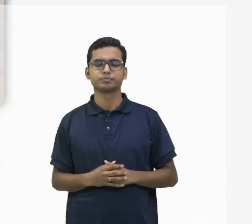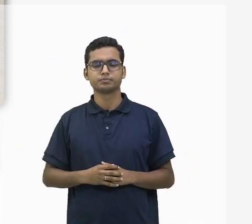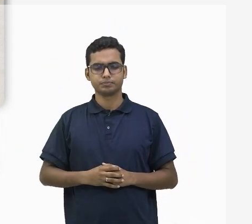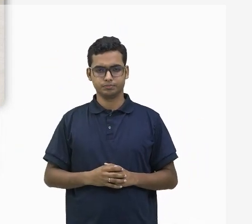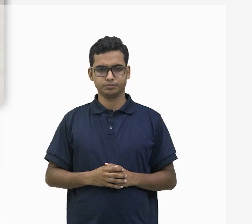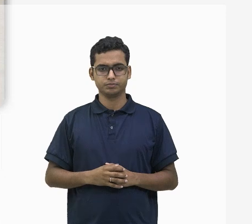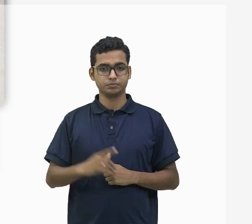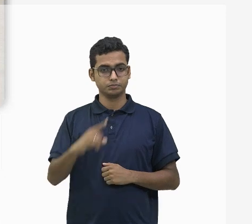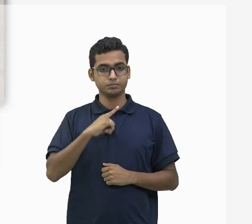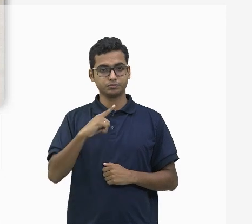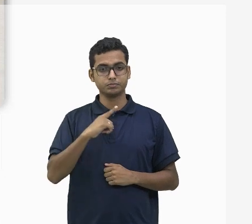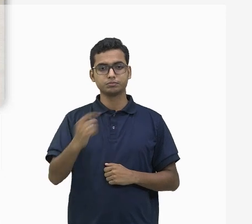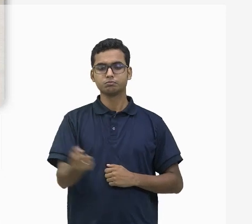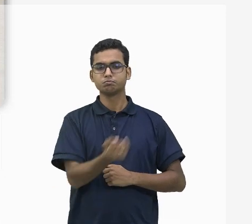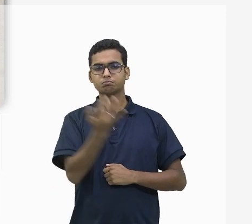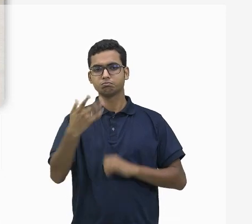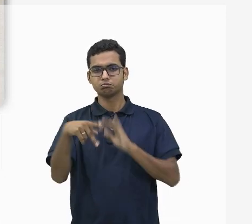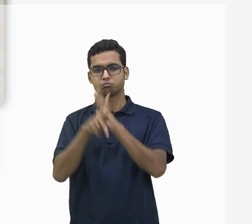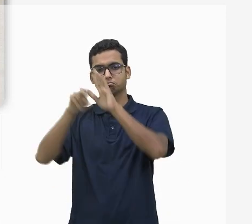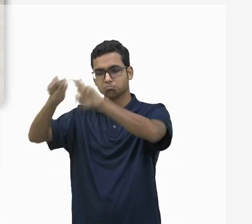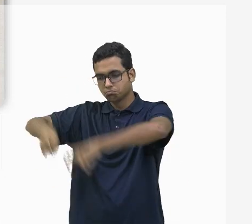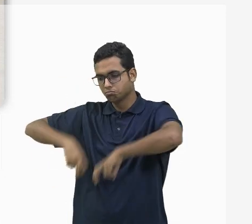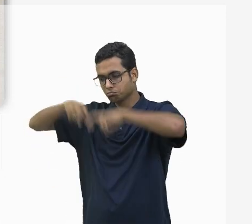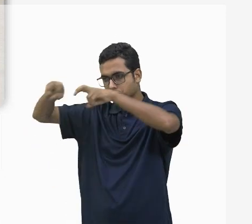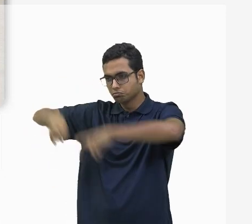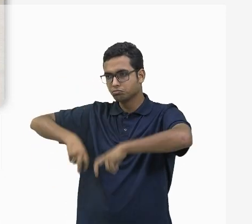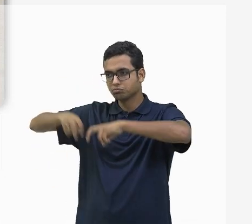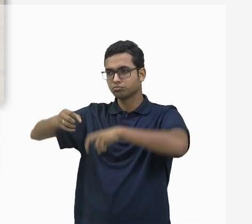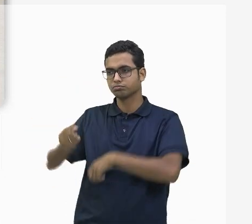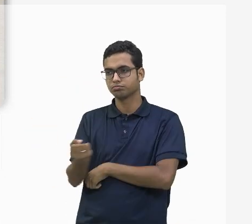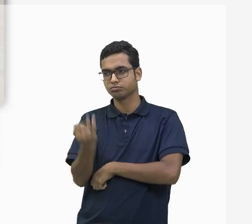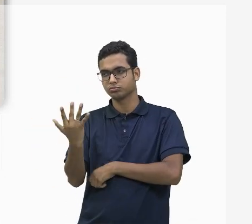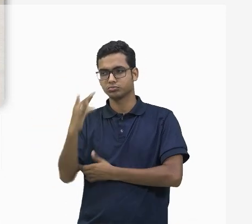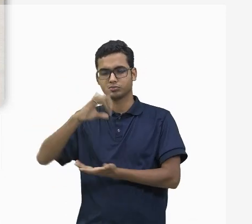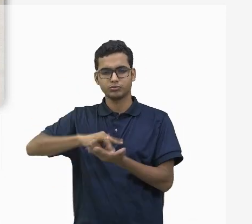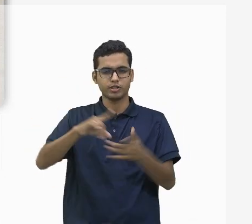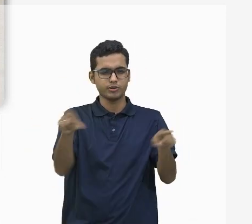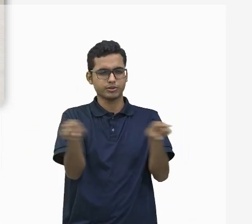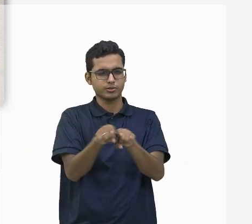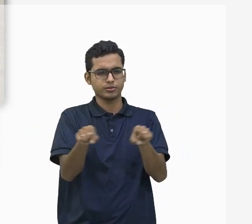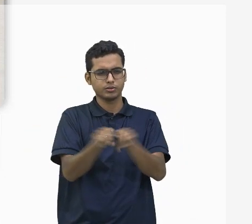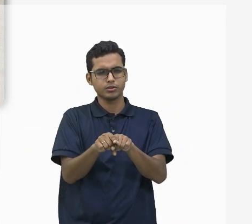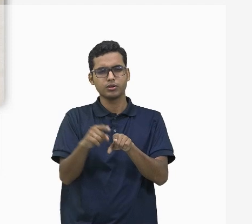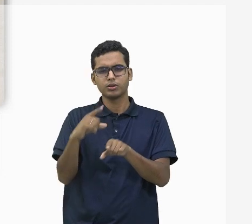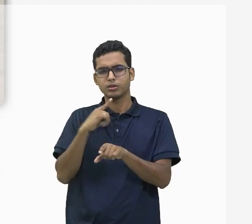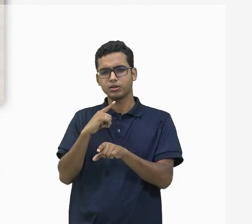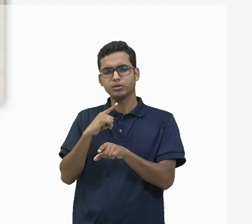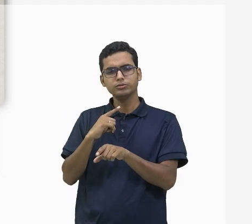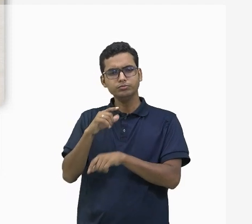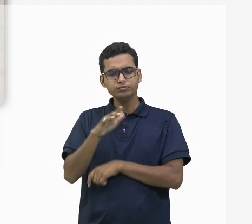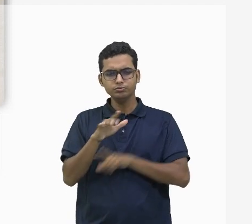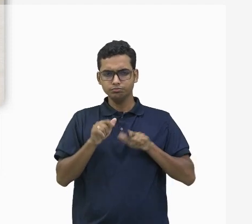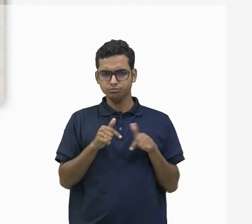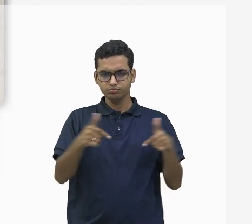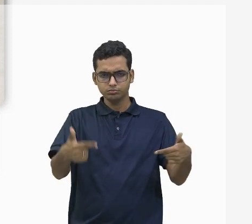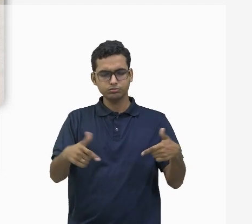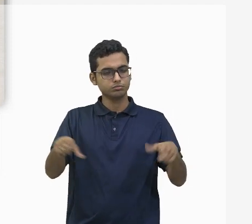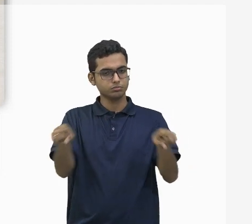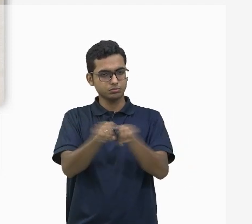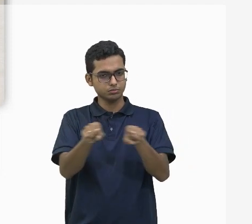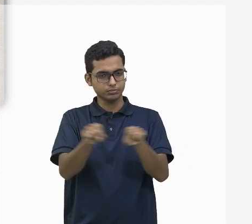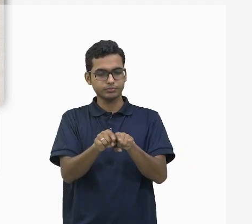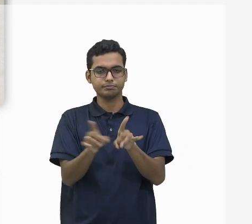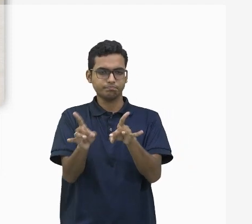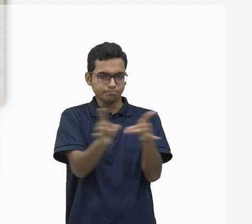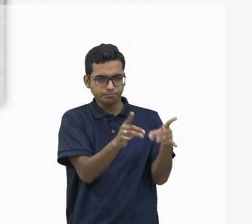o aumento da produção agrícola, aumento da atividade, então, mercantil, houve incentivo